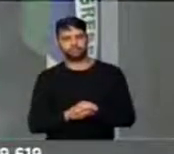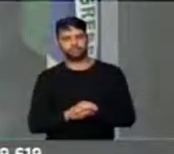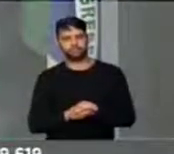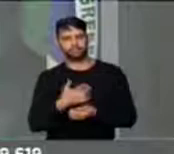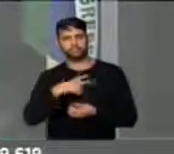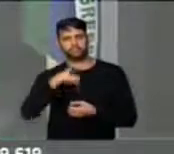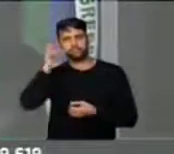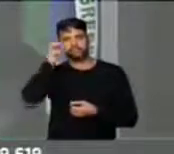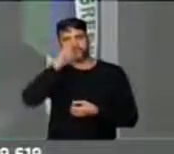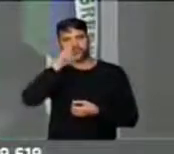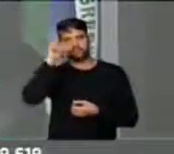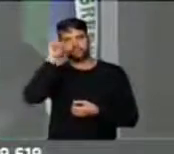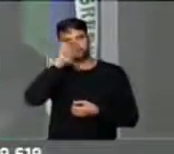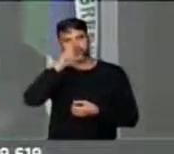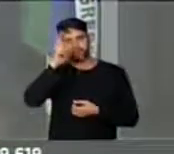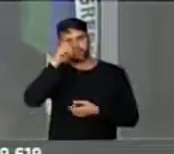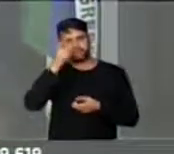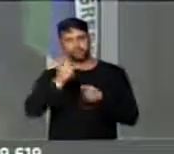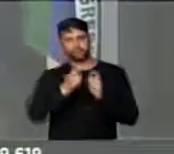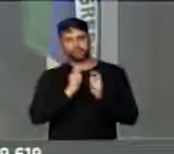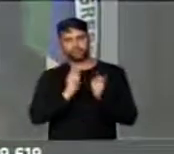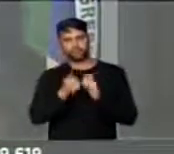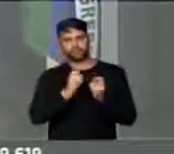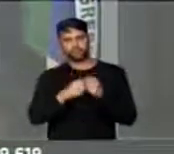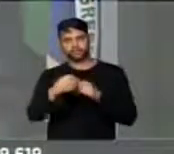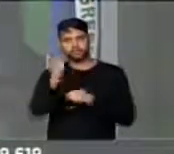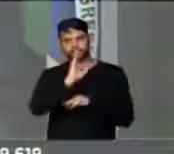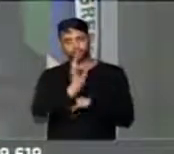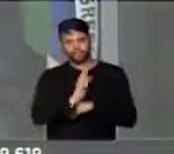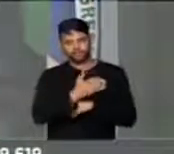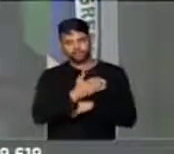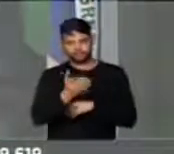da história administrativa do país,